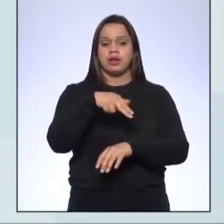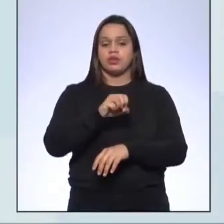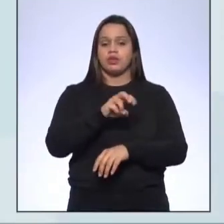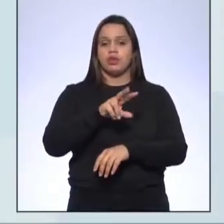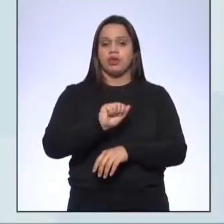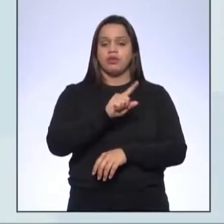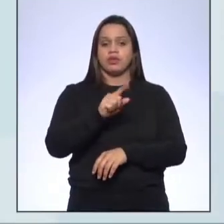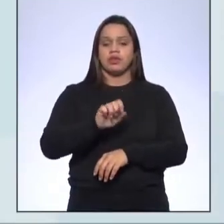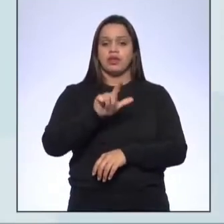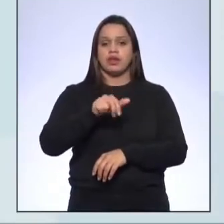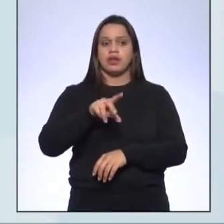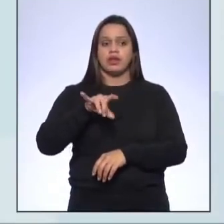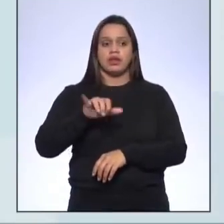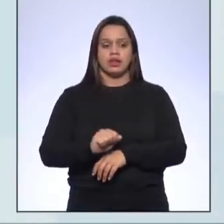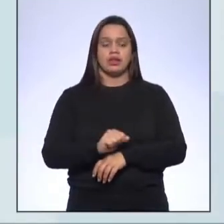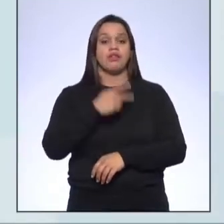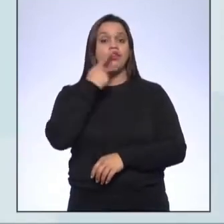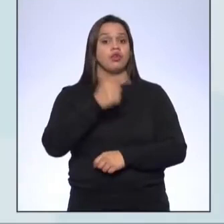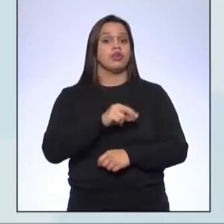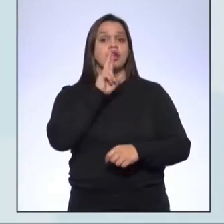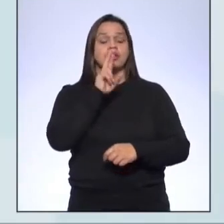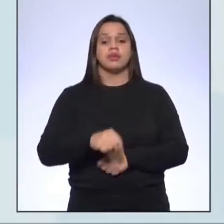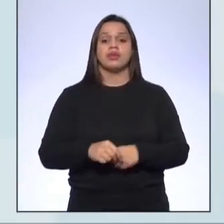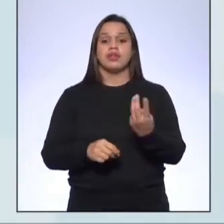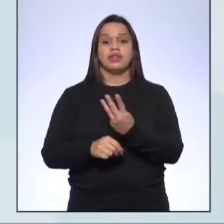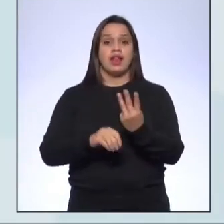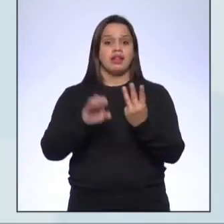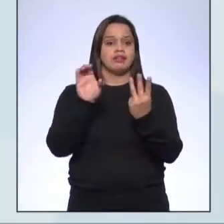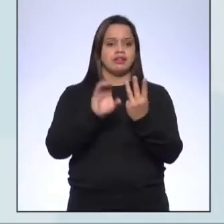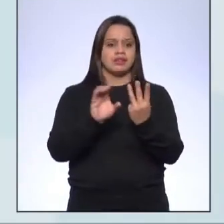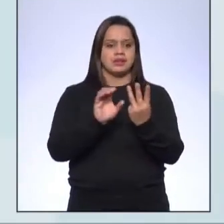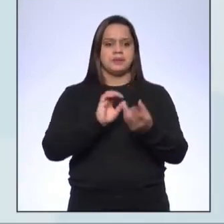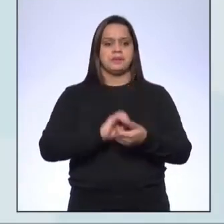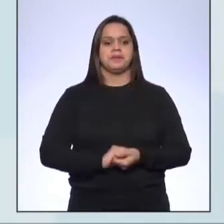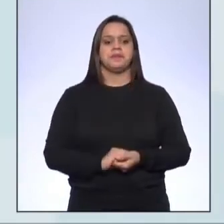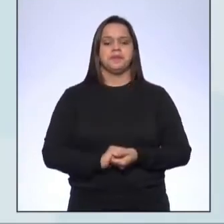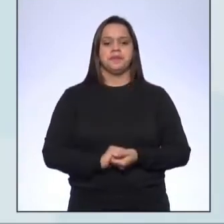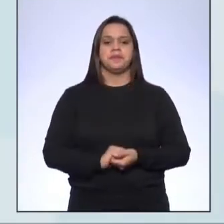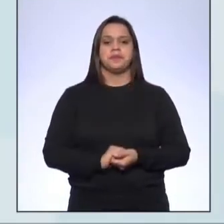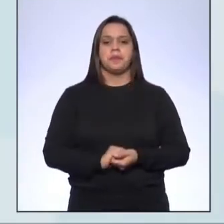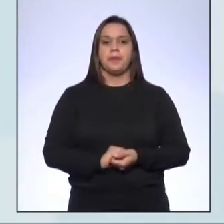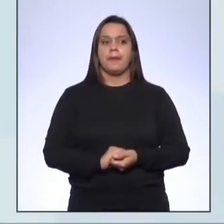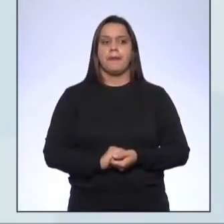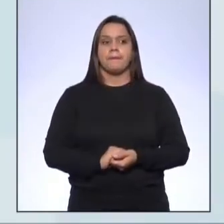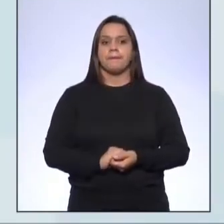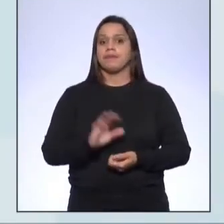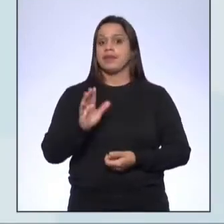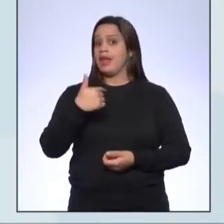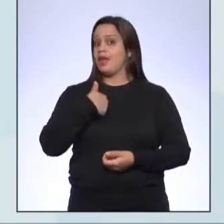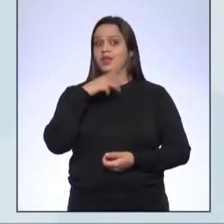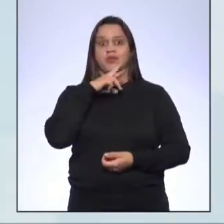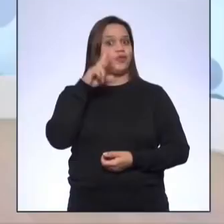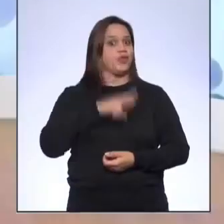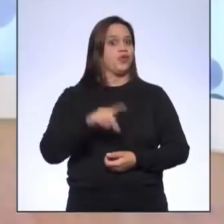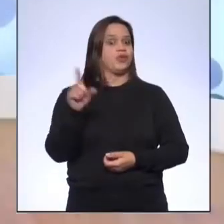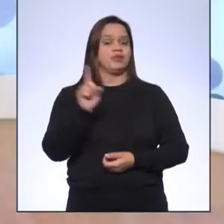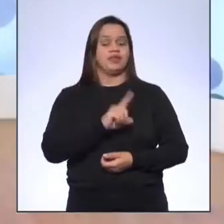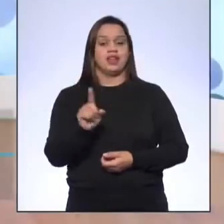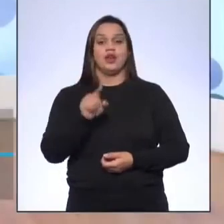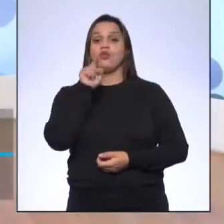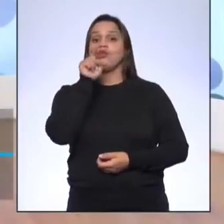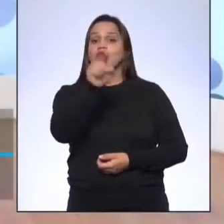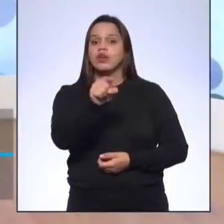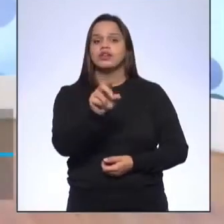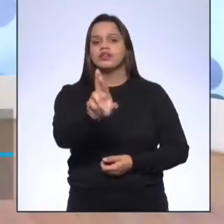is the question? O pessoal está respondendo 3C. A 3 é a C? Eu não vou dar a resposta, vocês é que vão dar